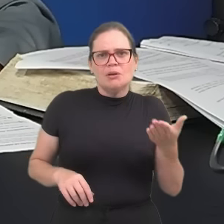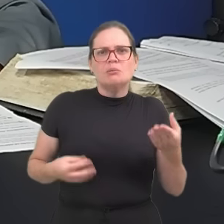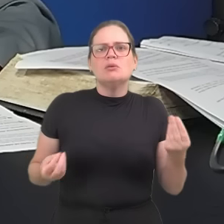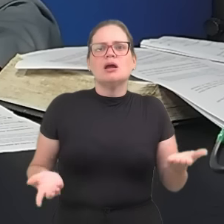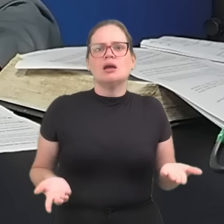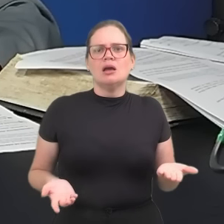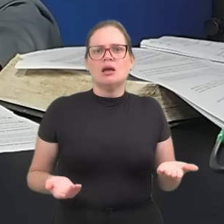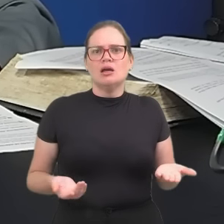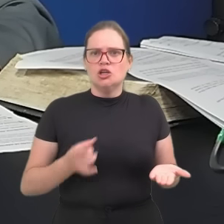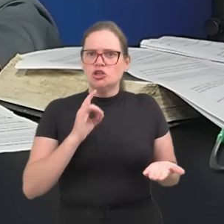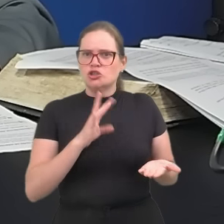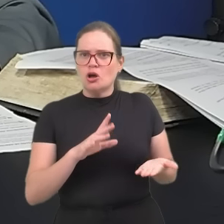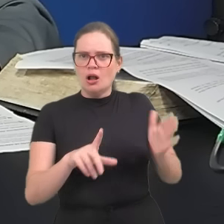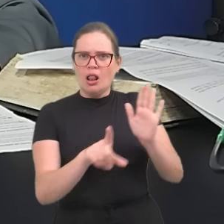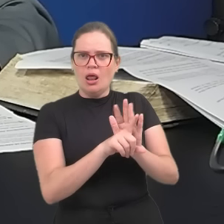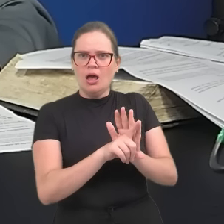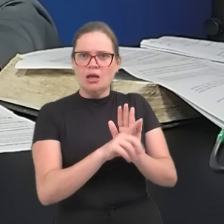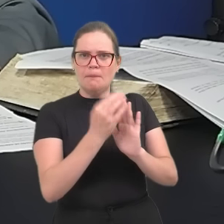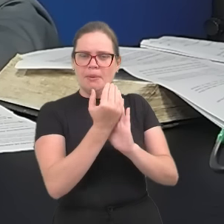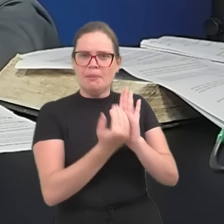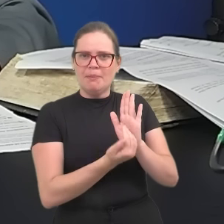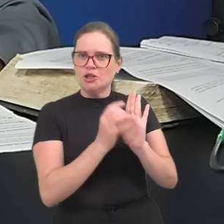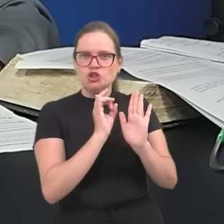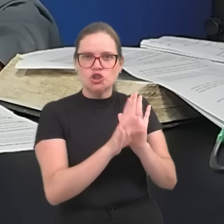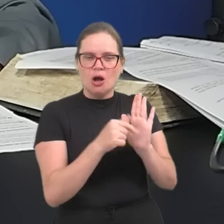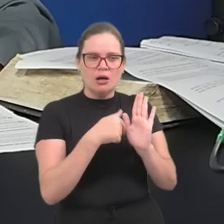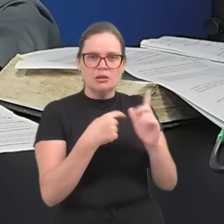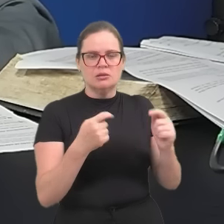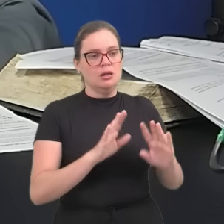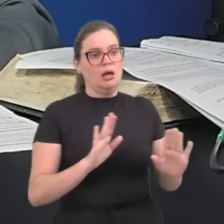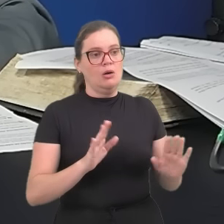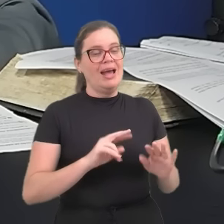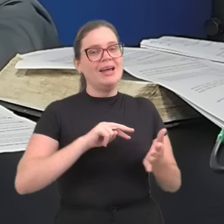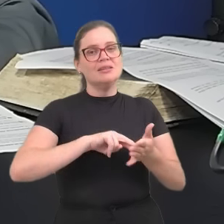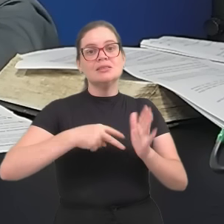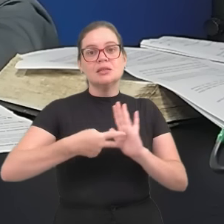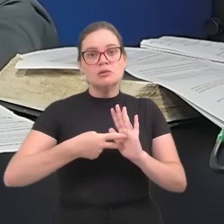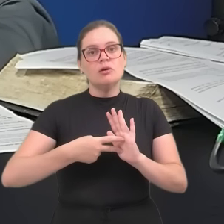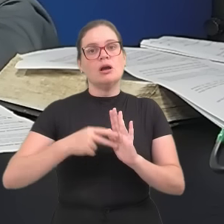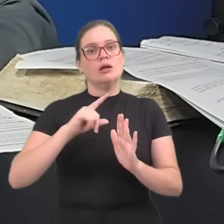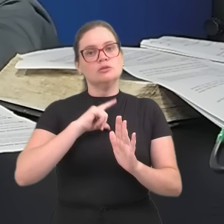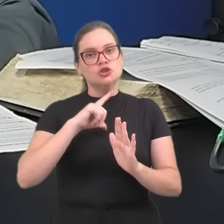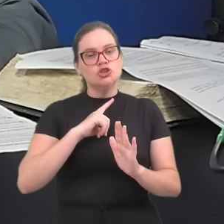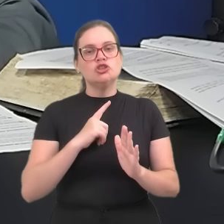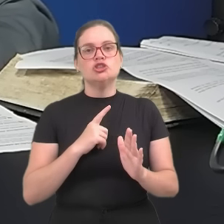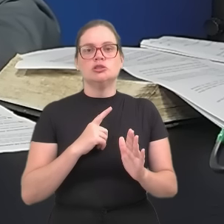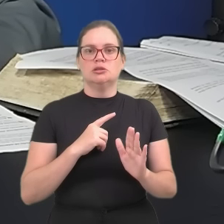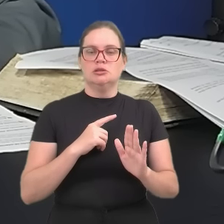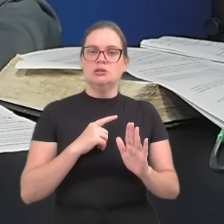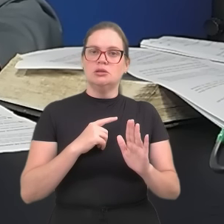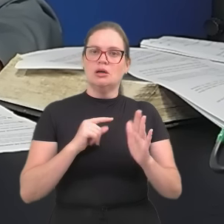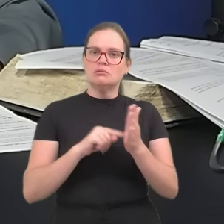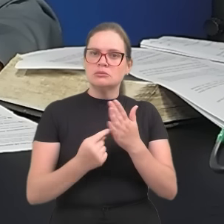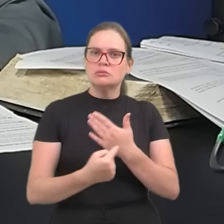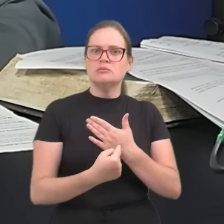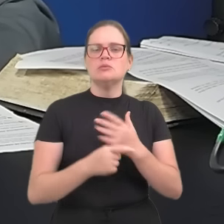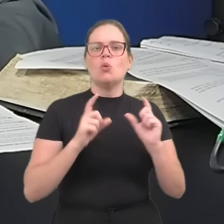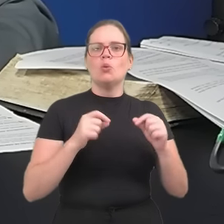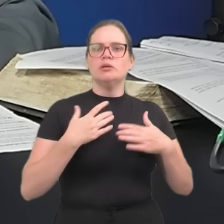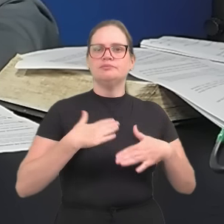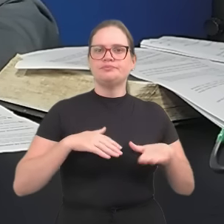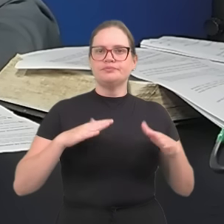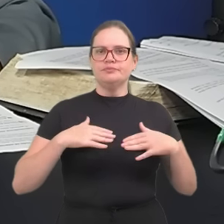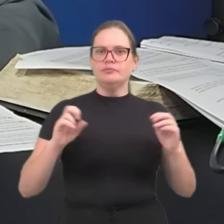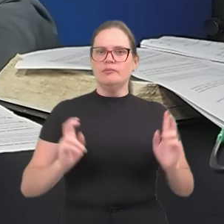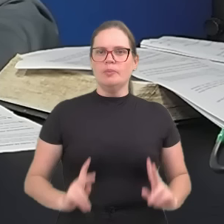só na lei, mas era um período de descanso para o homem, para a sua paz, e